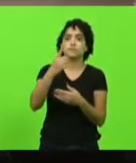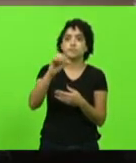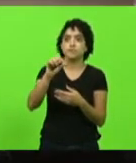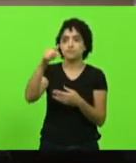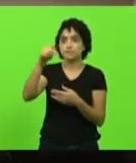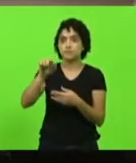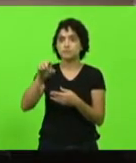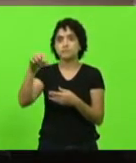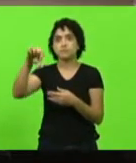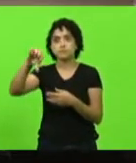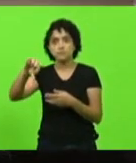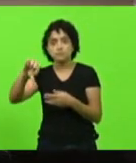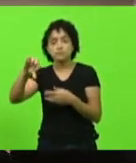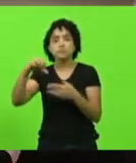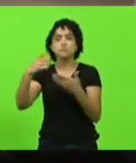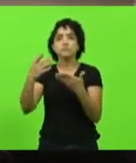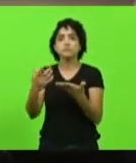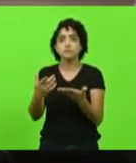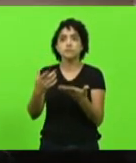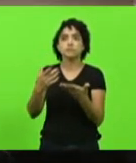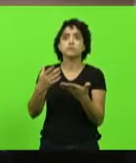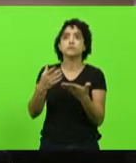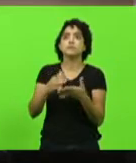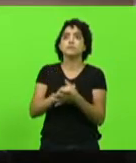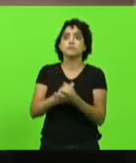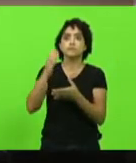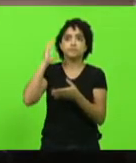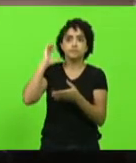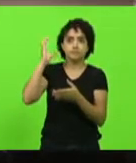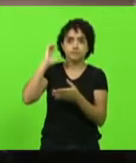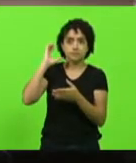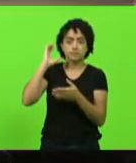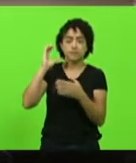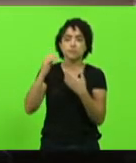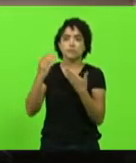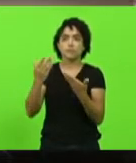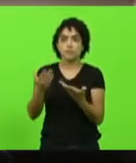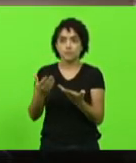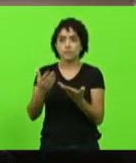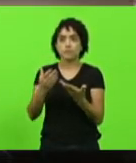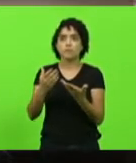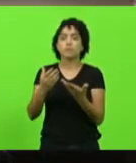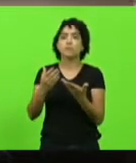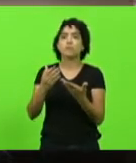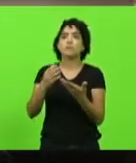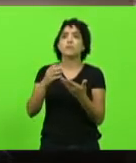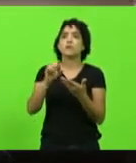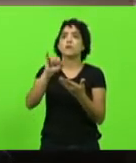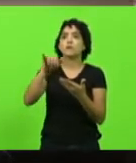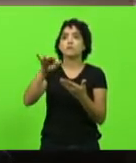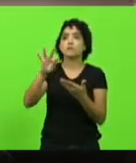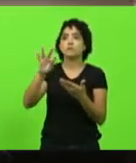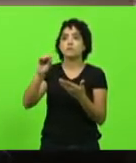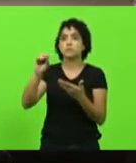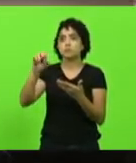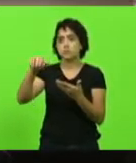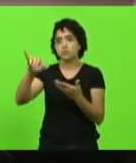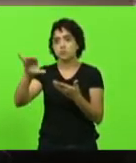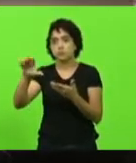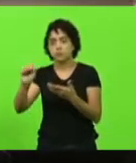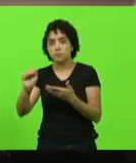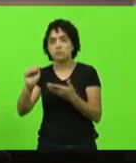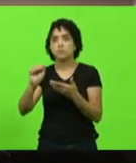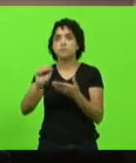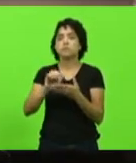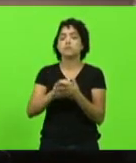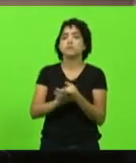107.9, nós temos a Rádio Sintonia de Ituporanga, nós temos uma imprensa muito